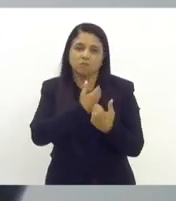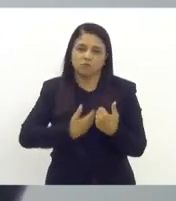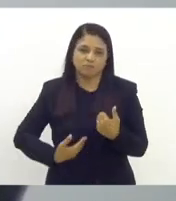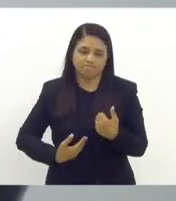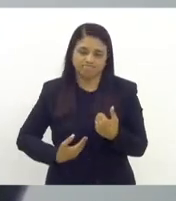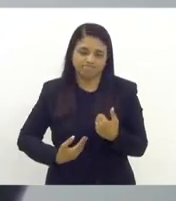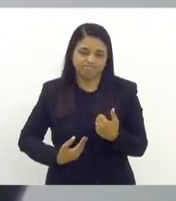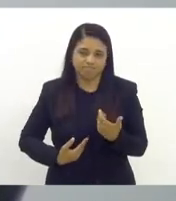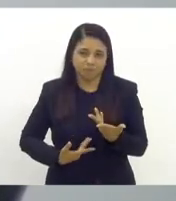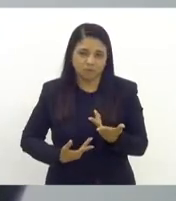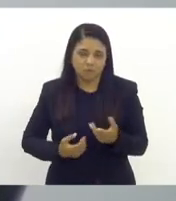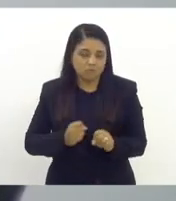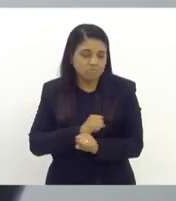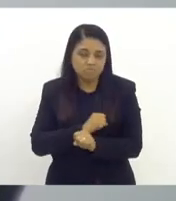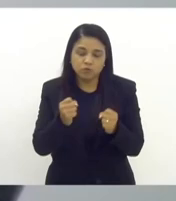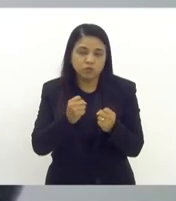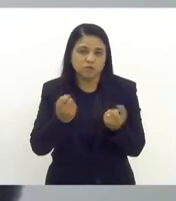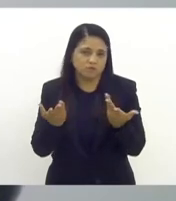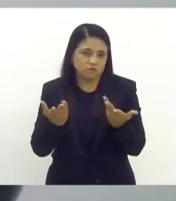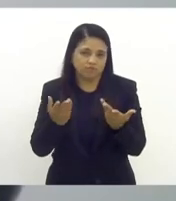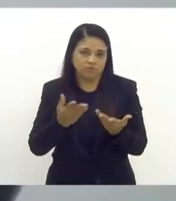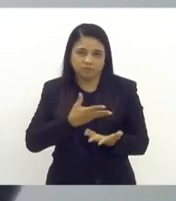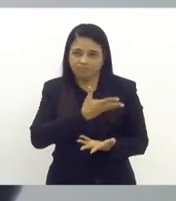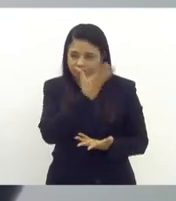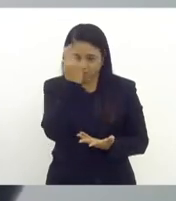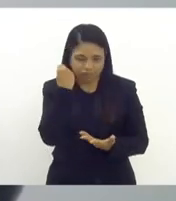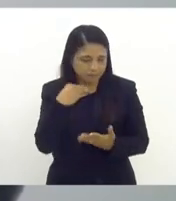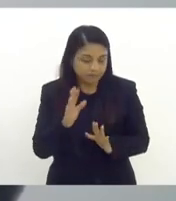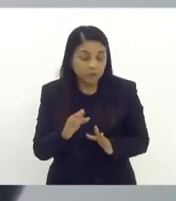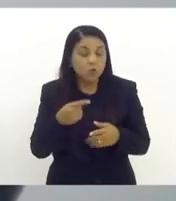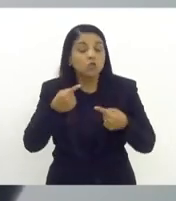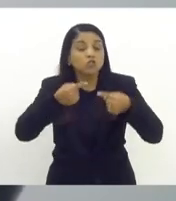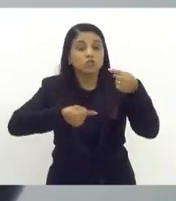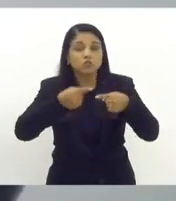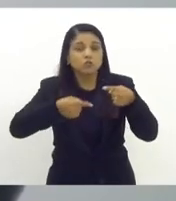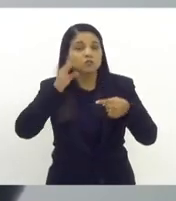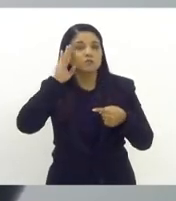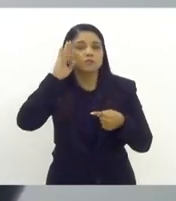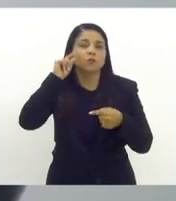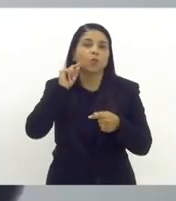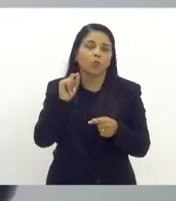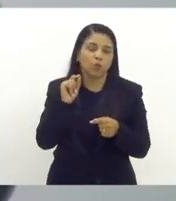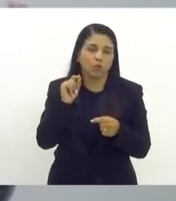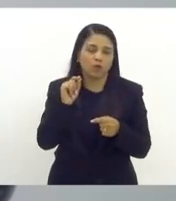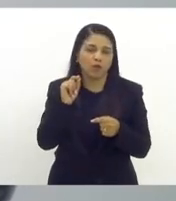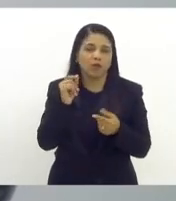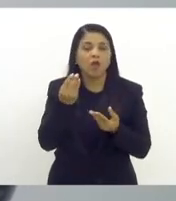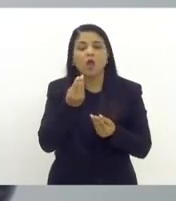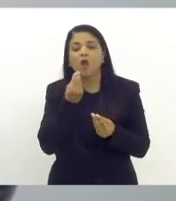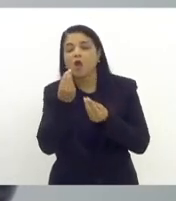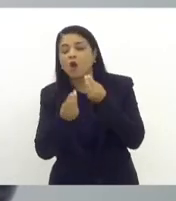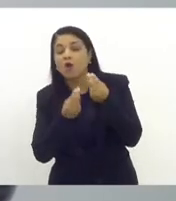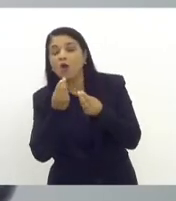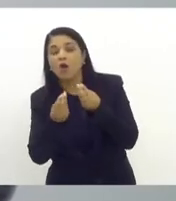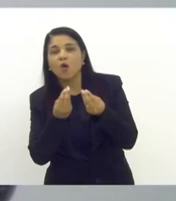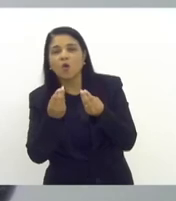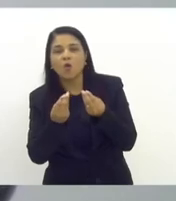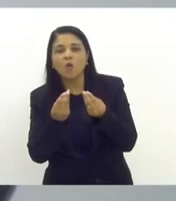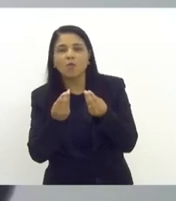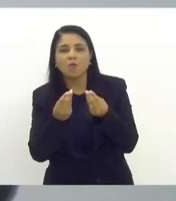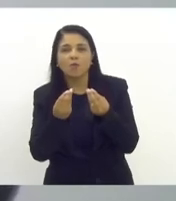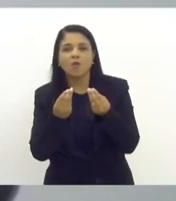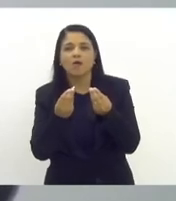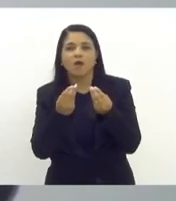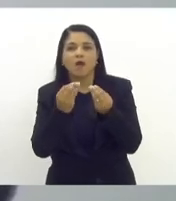fugir disso então o que a gente tem que discutir é que as formalidades né a forma não tem que prevalecer sobre o conteúdo